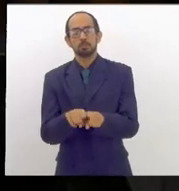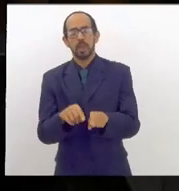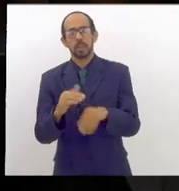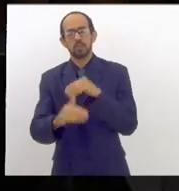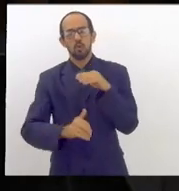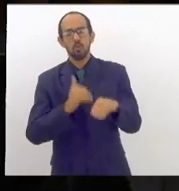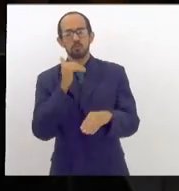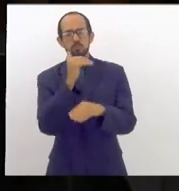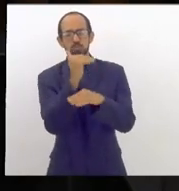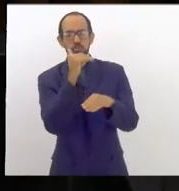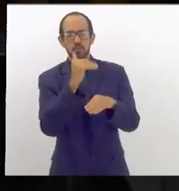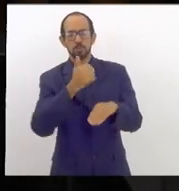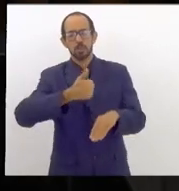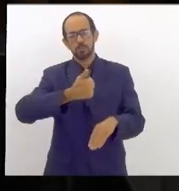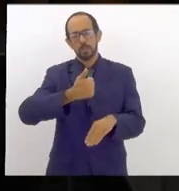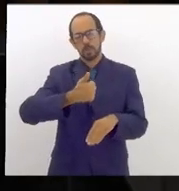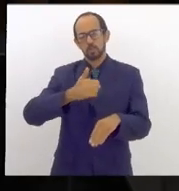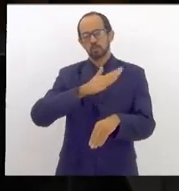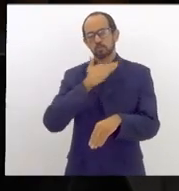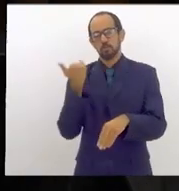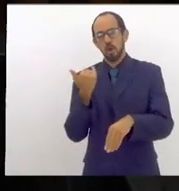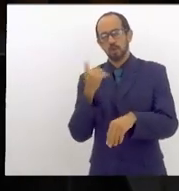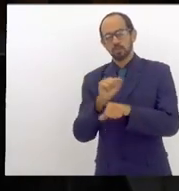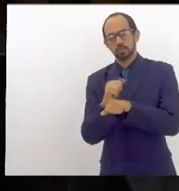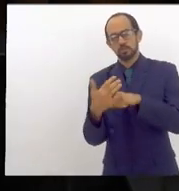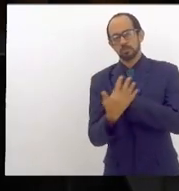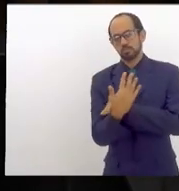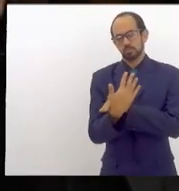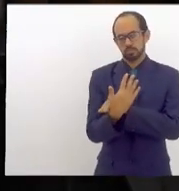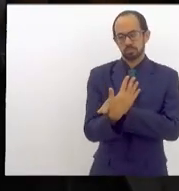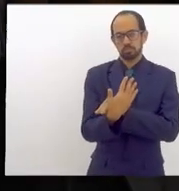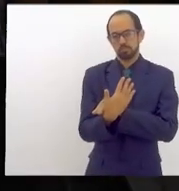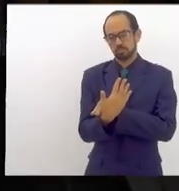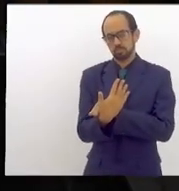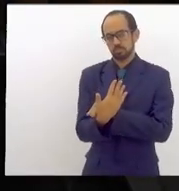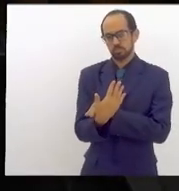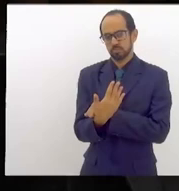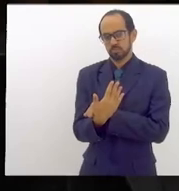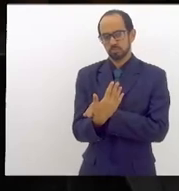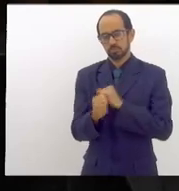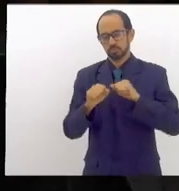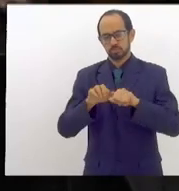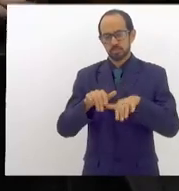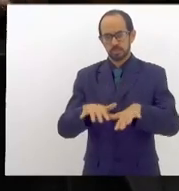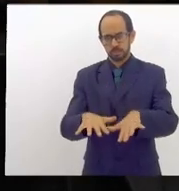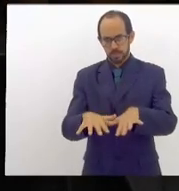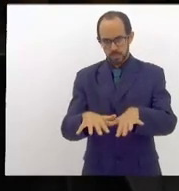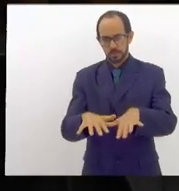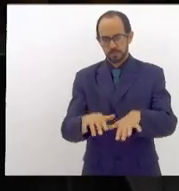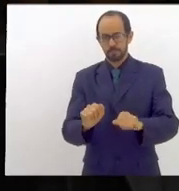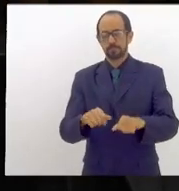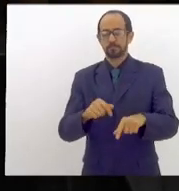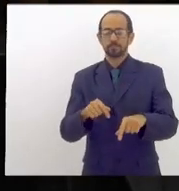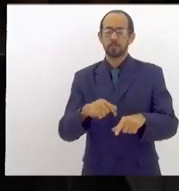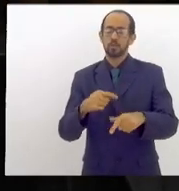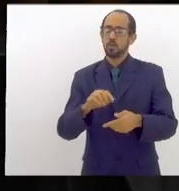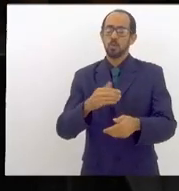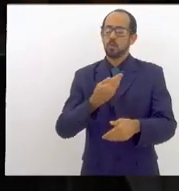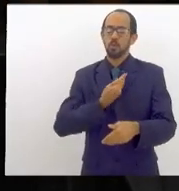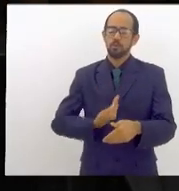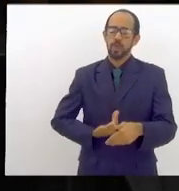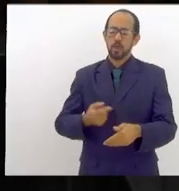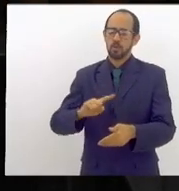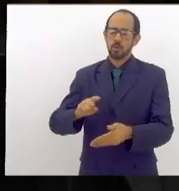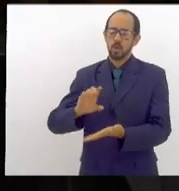Nacional de mortes durante a pandemia o governo deixou de destinar recursos à